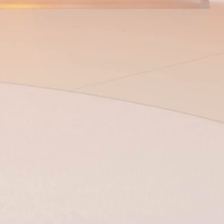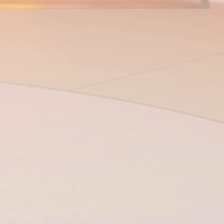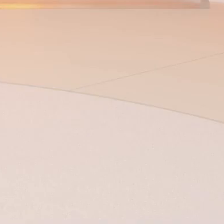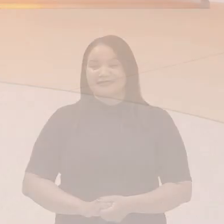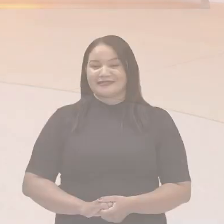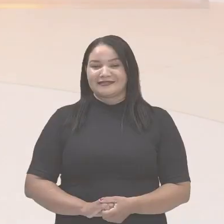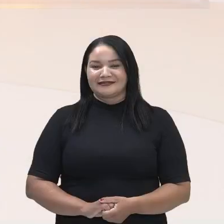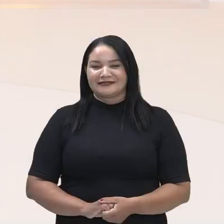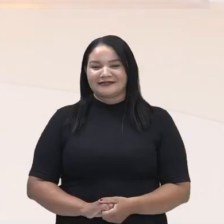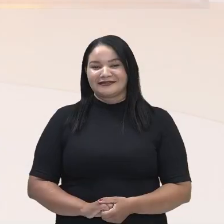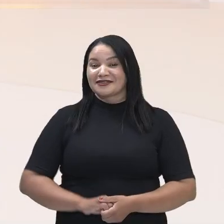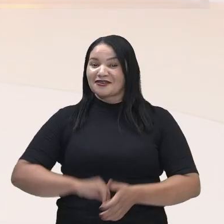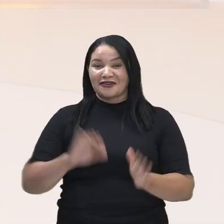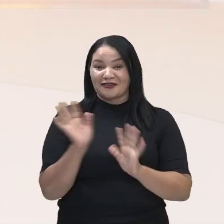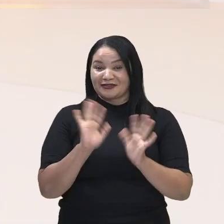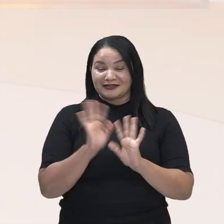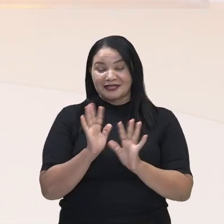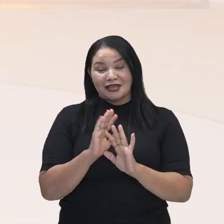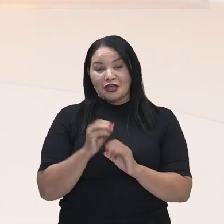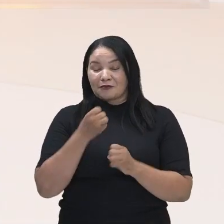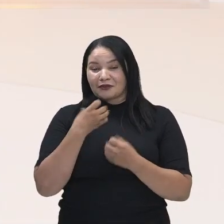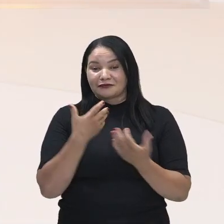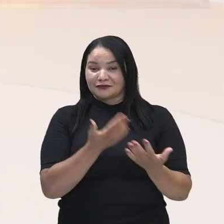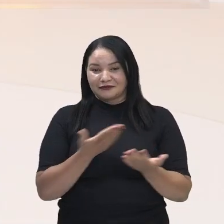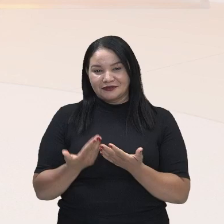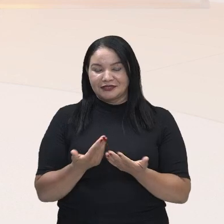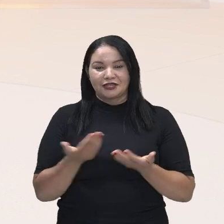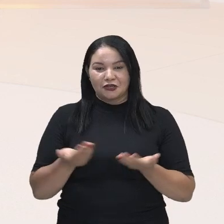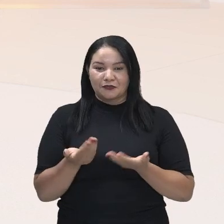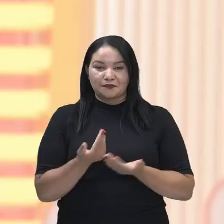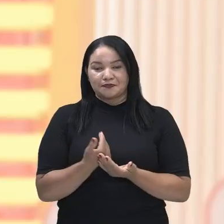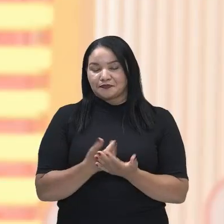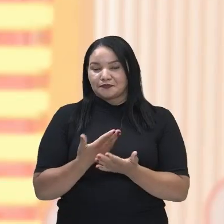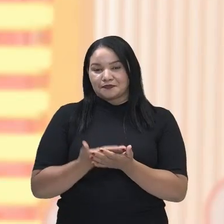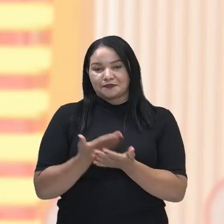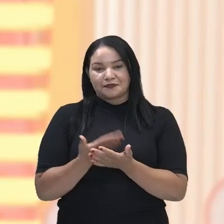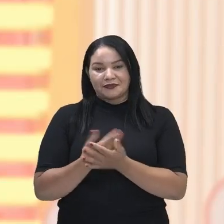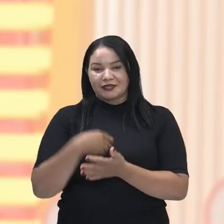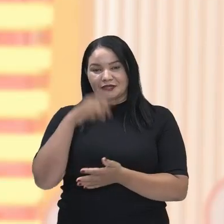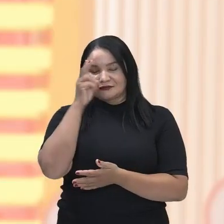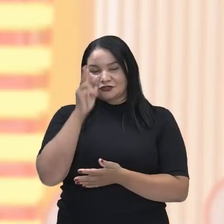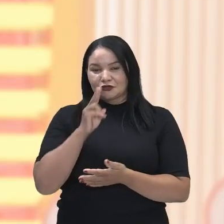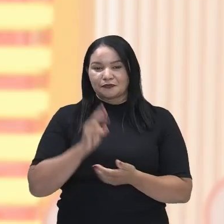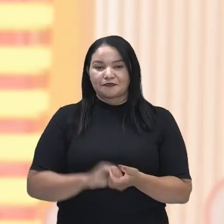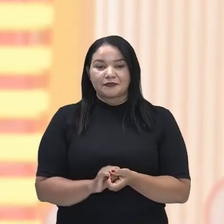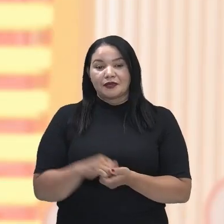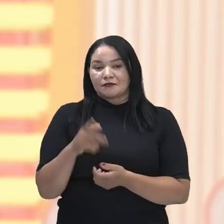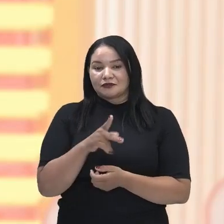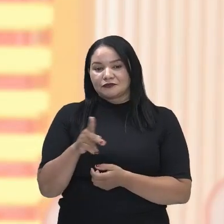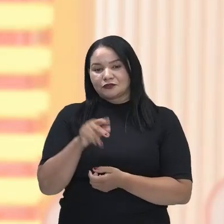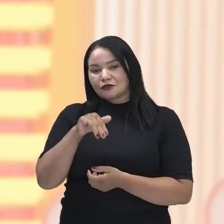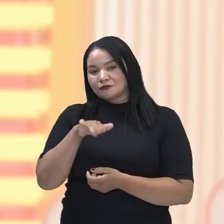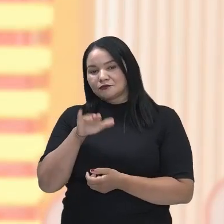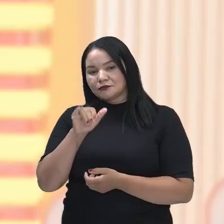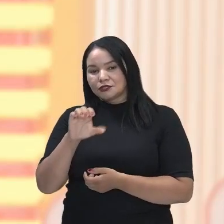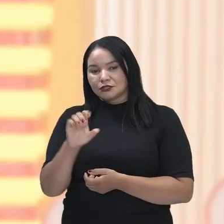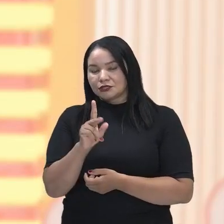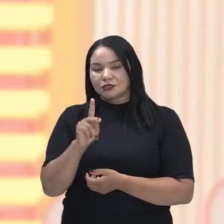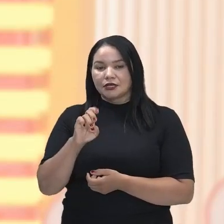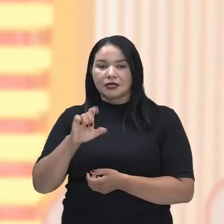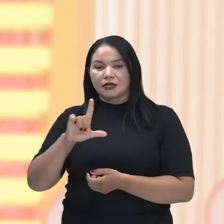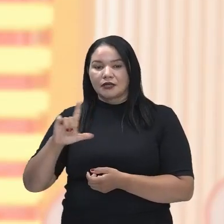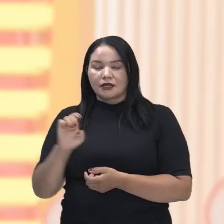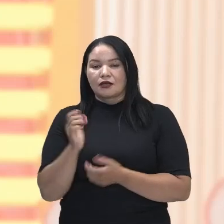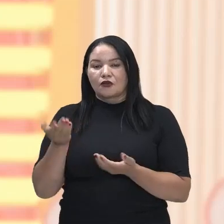Olá, queridos! Sejam bem-vindos a mais uma viagem pela história. Eu sou a professora Michele Santos e vamos verificar